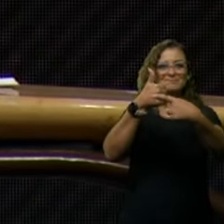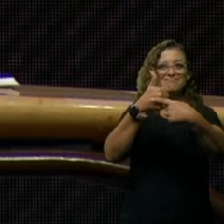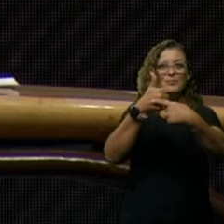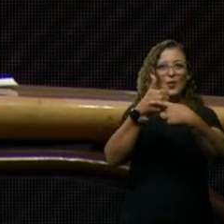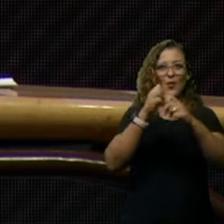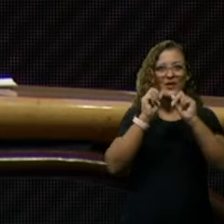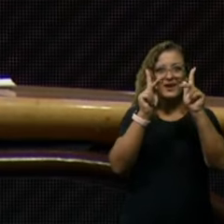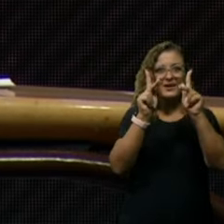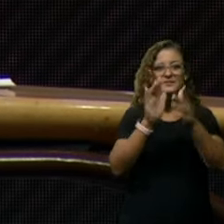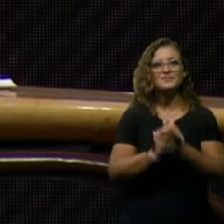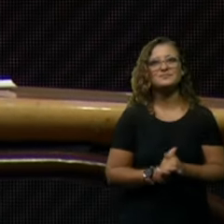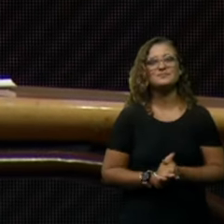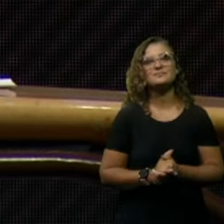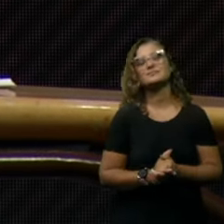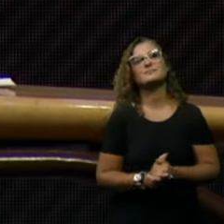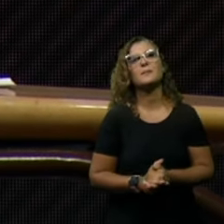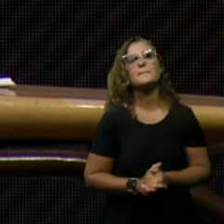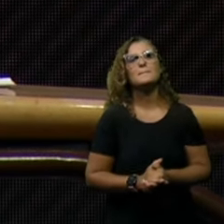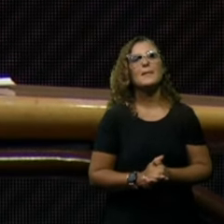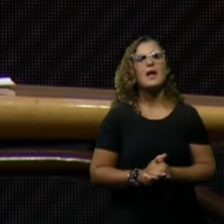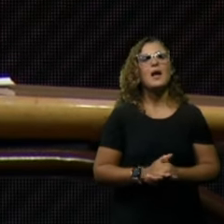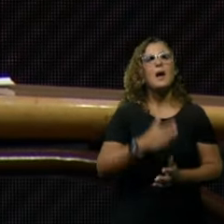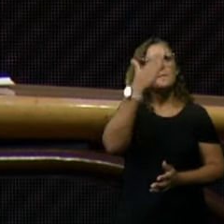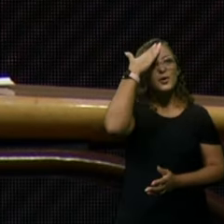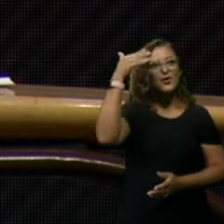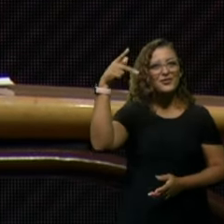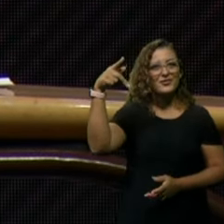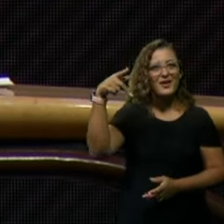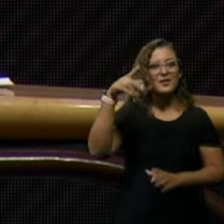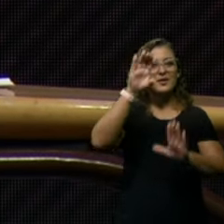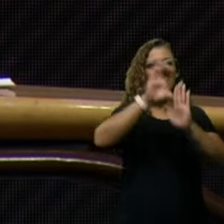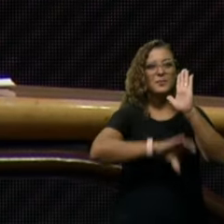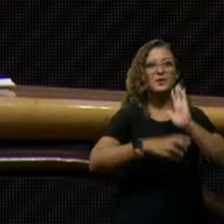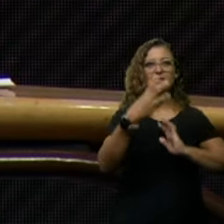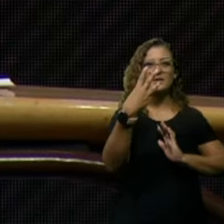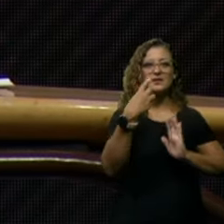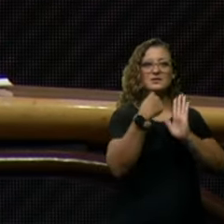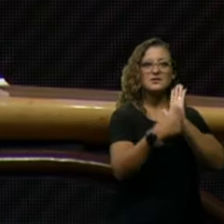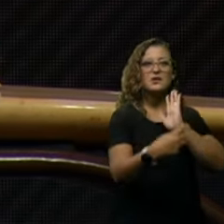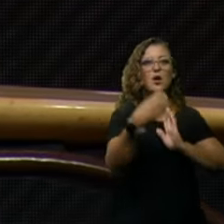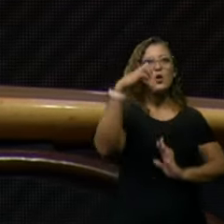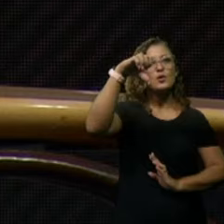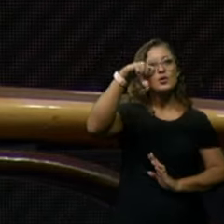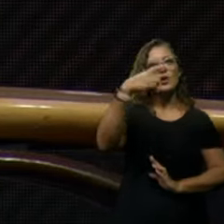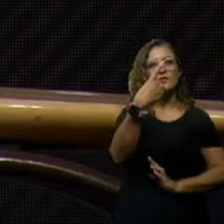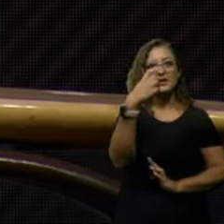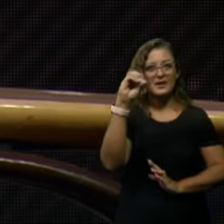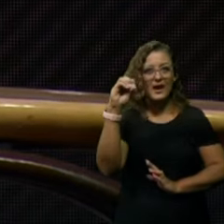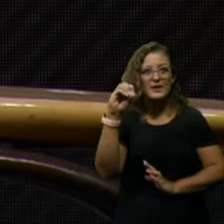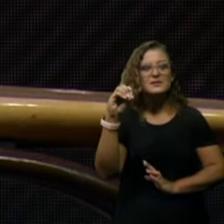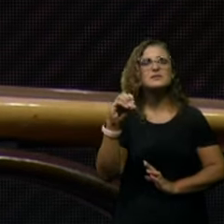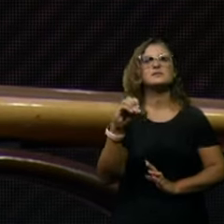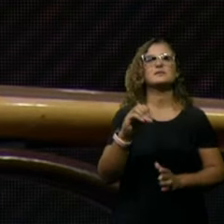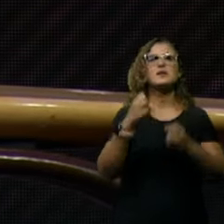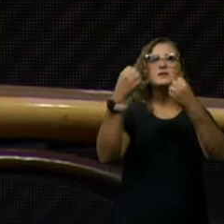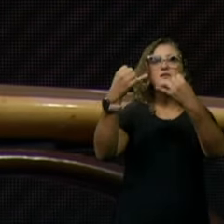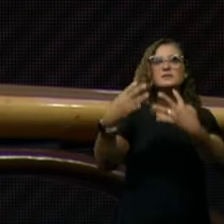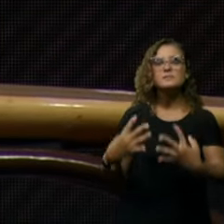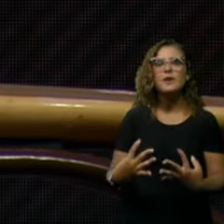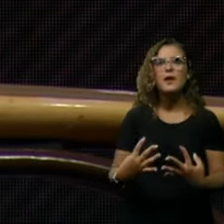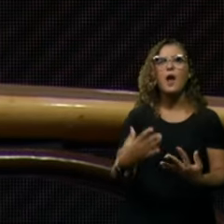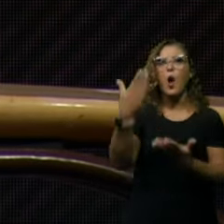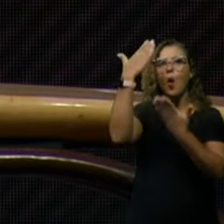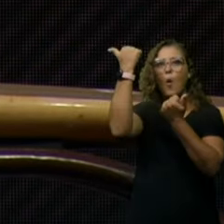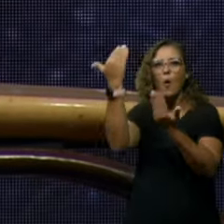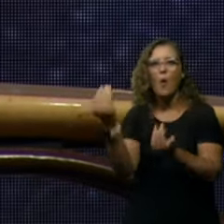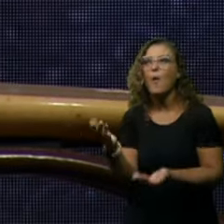provérbios Capítulo 3 versículo 9 10 diz assim a honra ao Senhor com os teus bens e com as